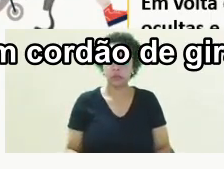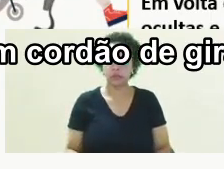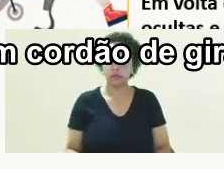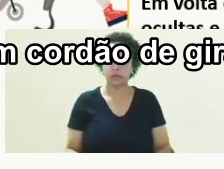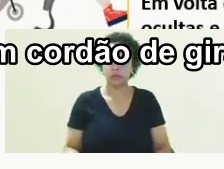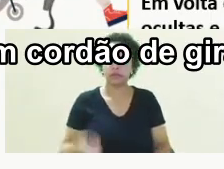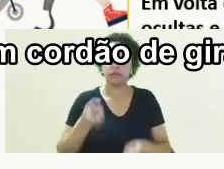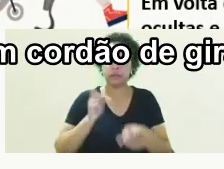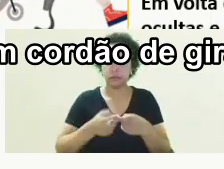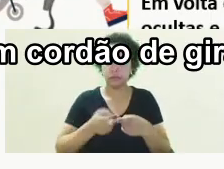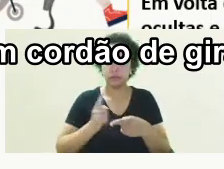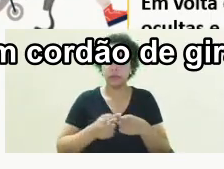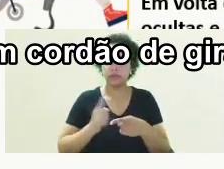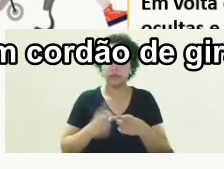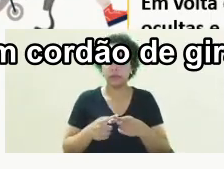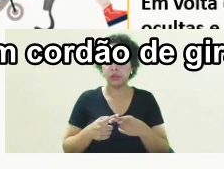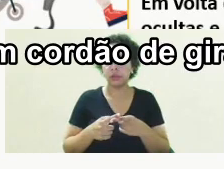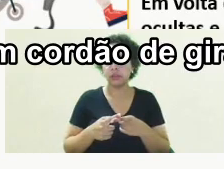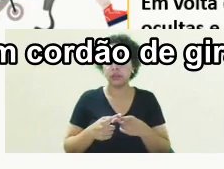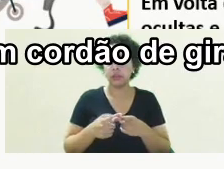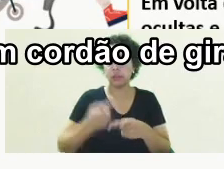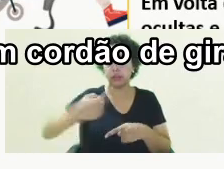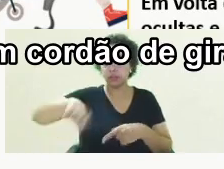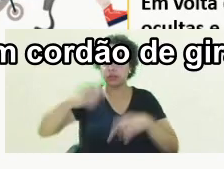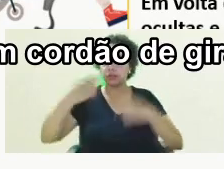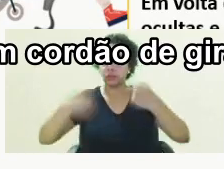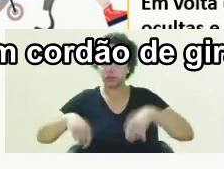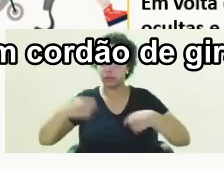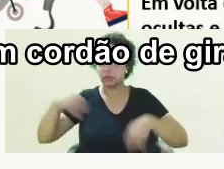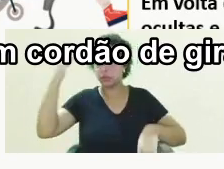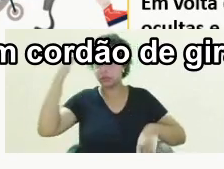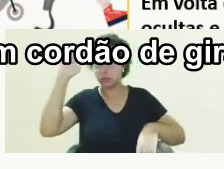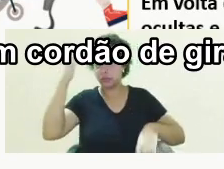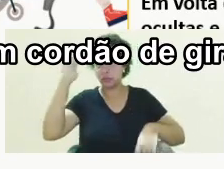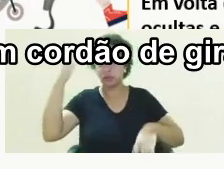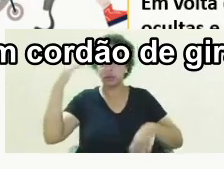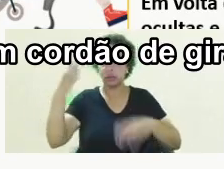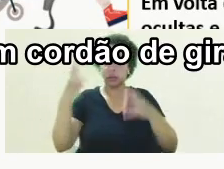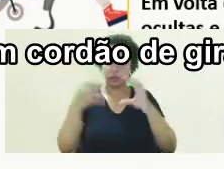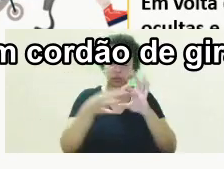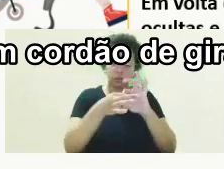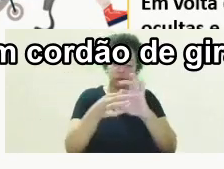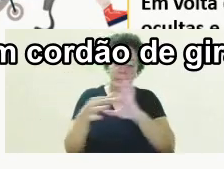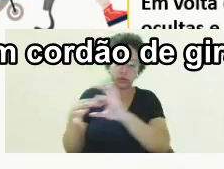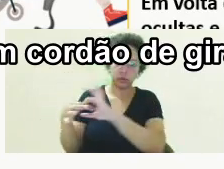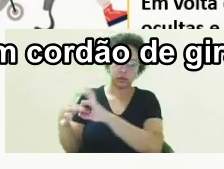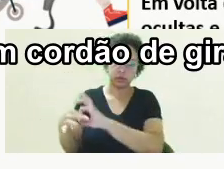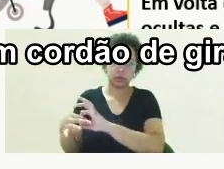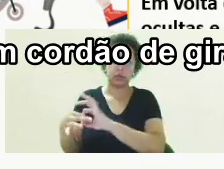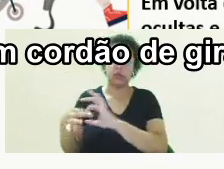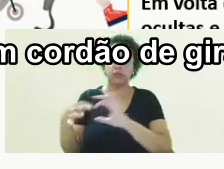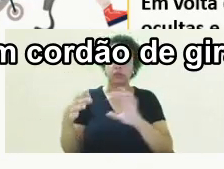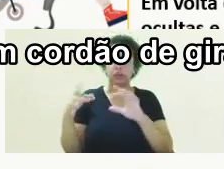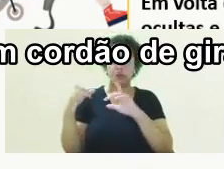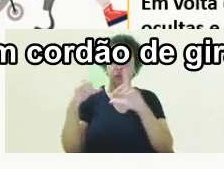nós precisamos entender realmente o contexto da imagem e o que é necessário passar nesse